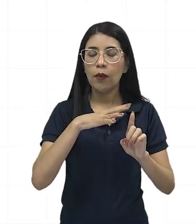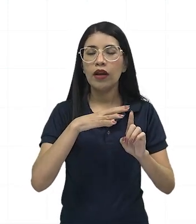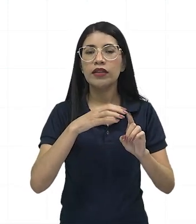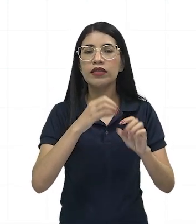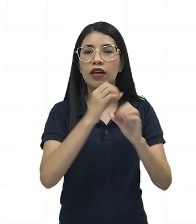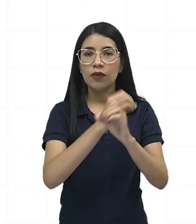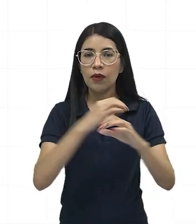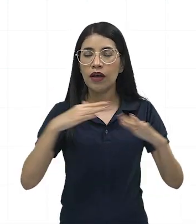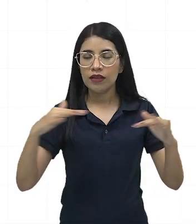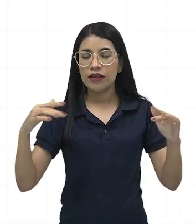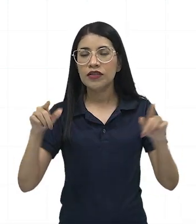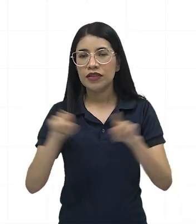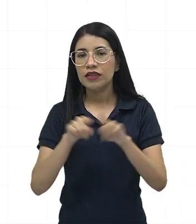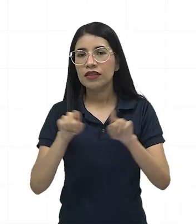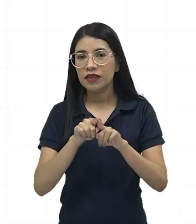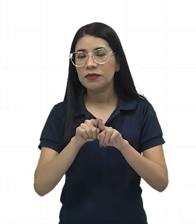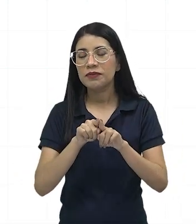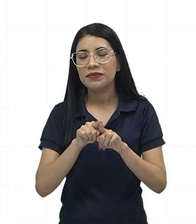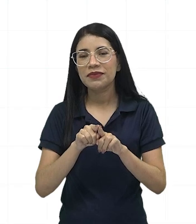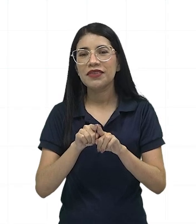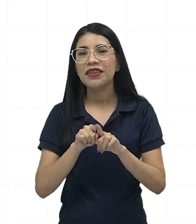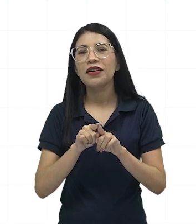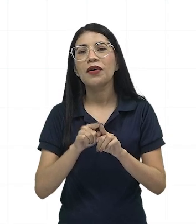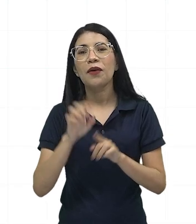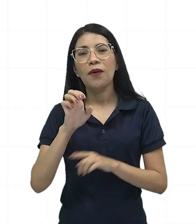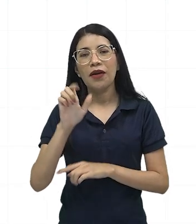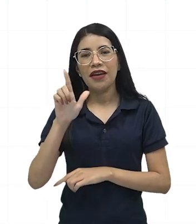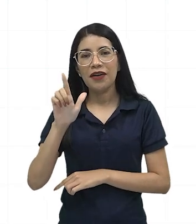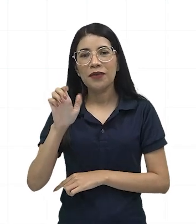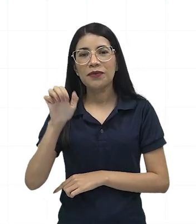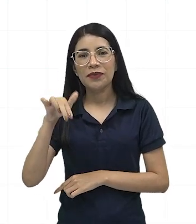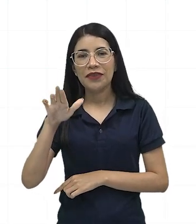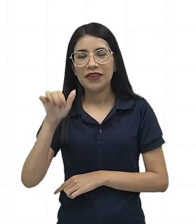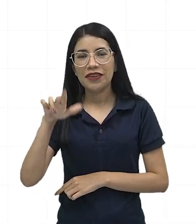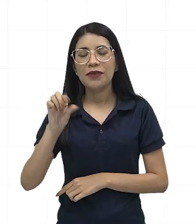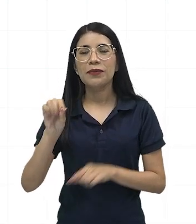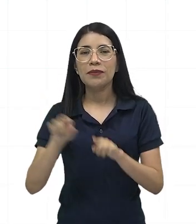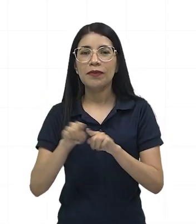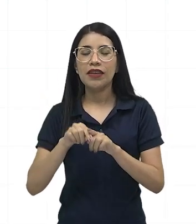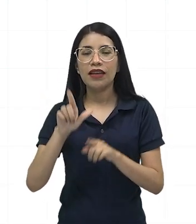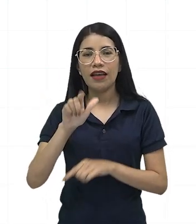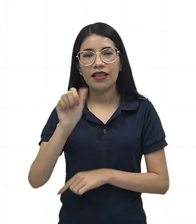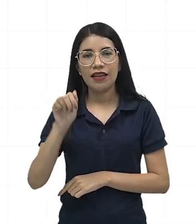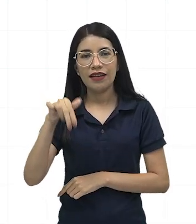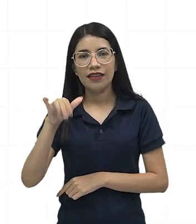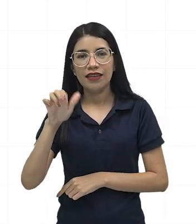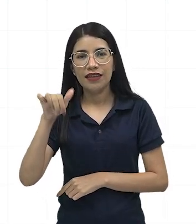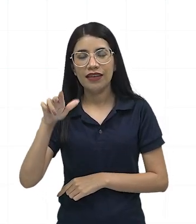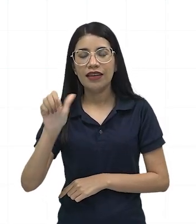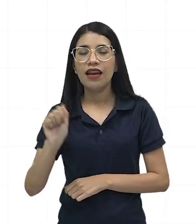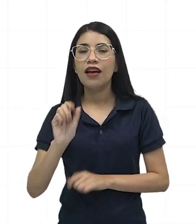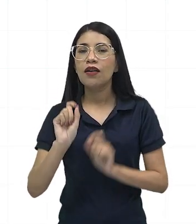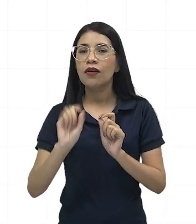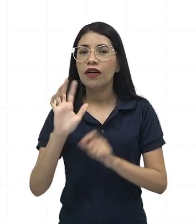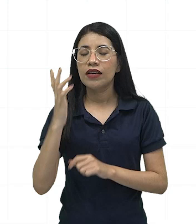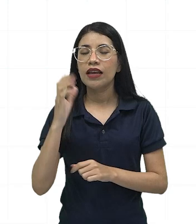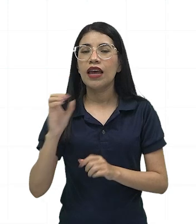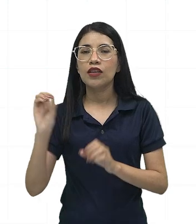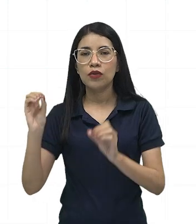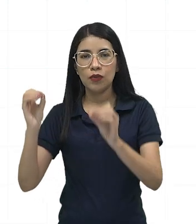Oceano Atlântico, mas o El Niño e a Laninha, esses fenômenos, eles ocorrem nas águas do